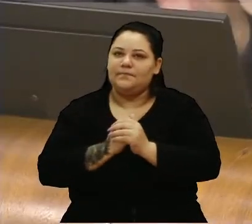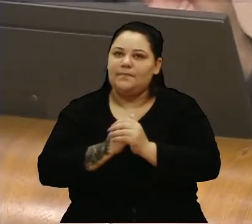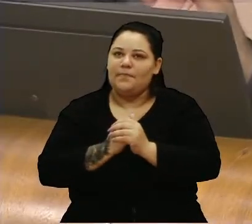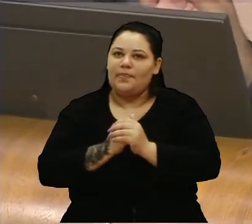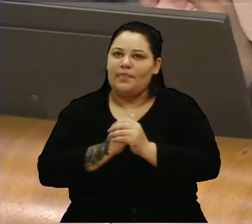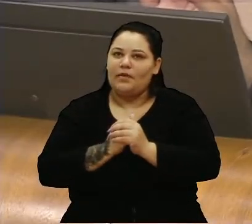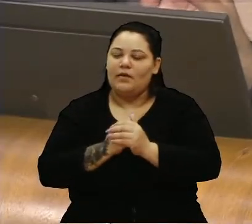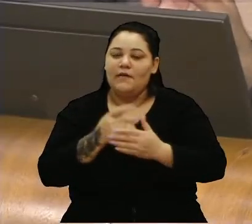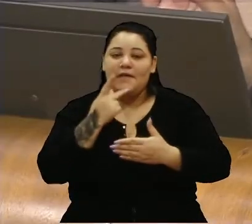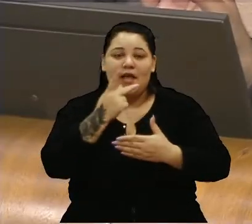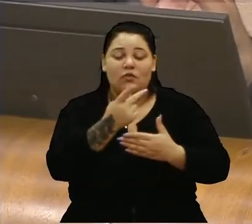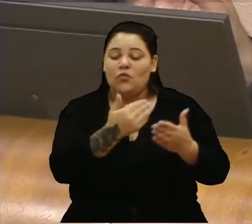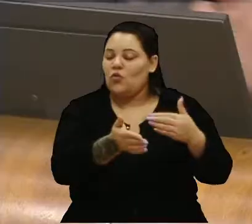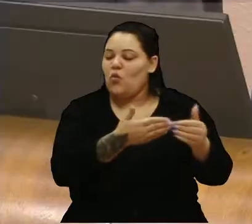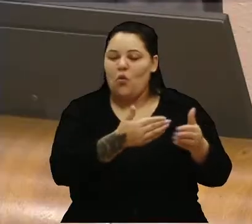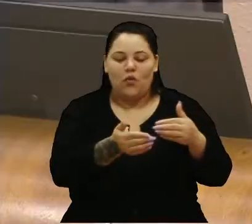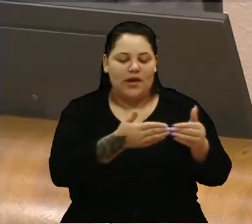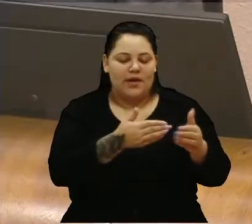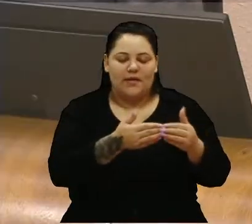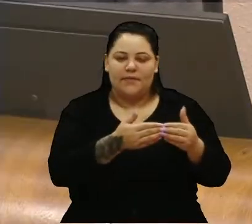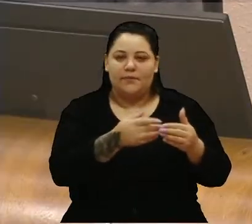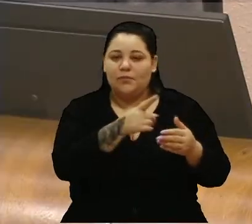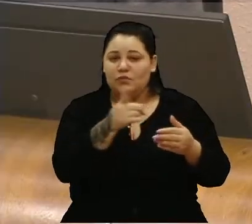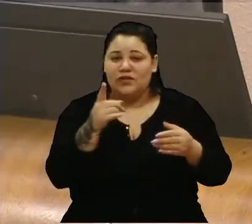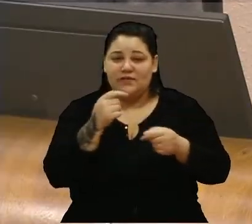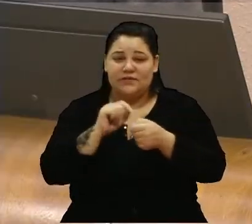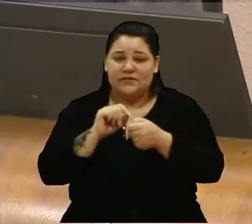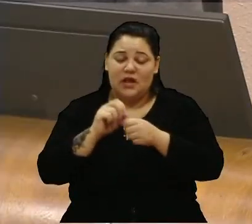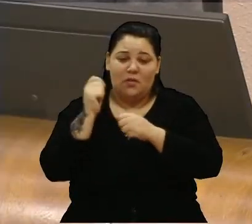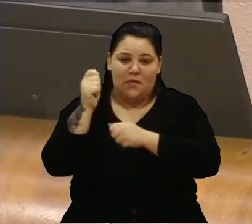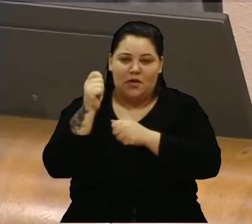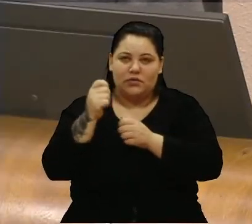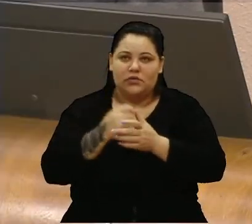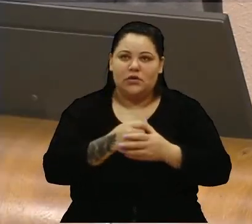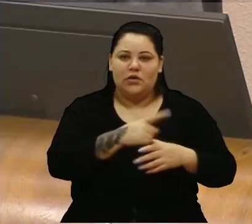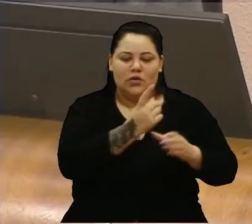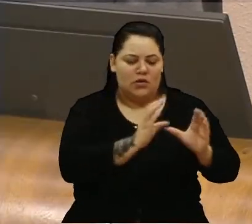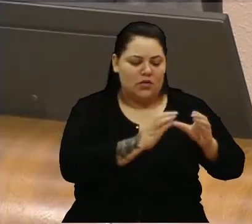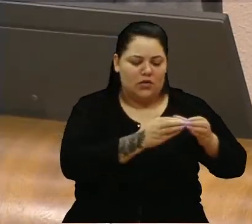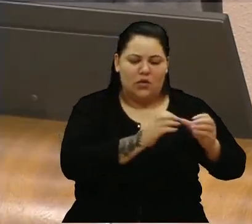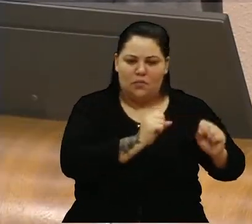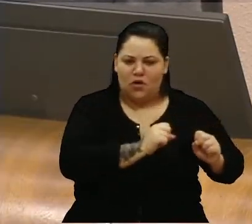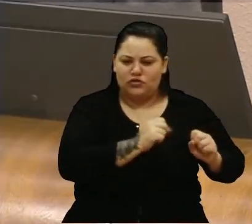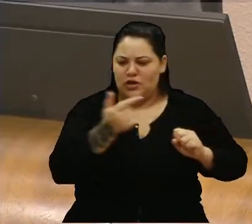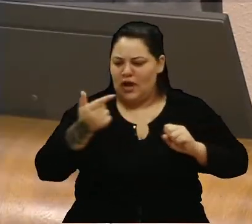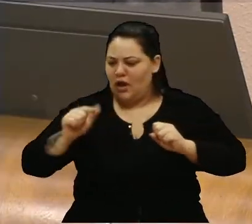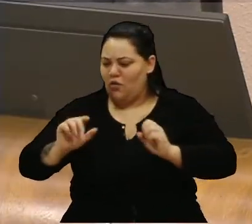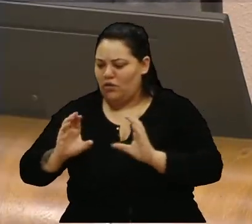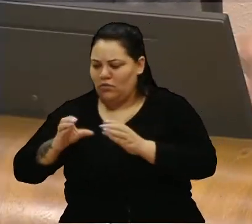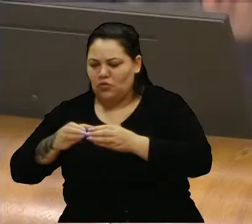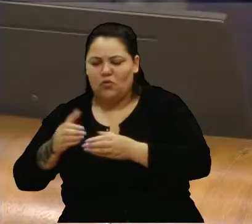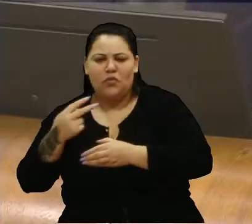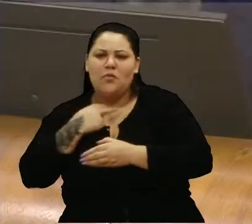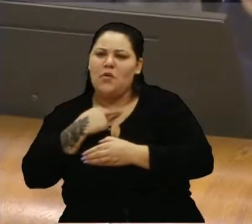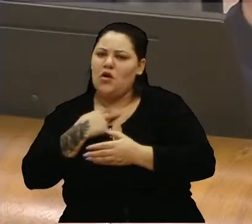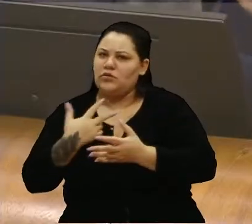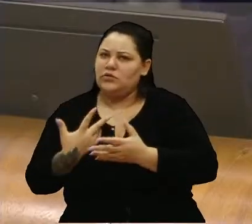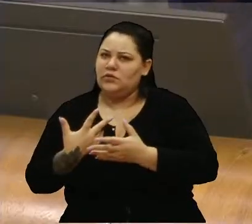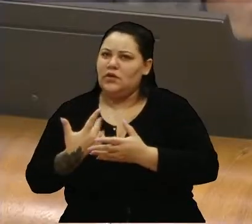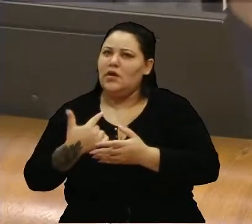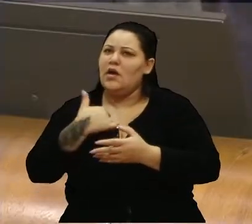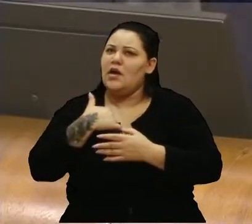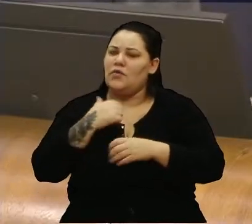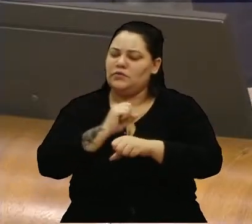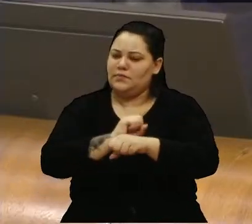manifestaram como qualquer outra categoria, porque aí não dá. Uma categoria dá para se manifestar e outra não. Então, eu espero isso